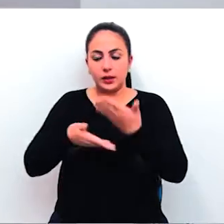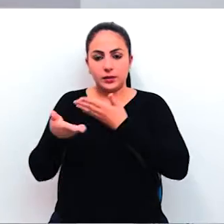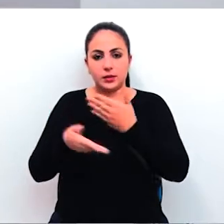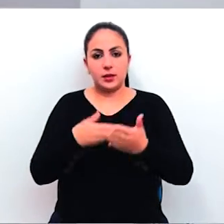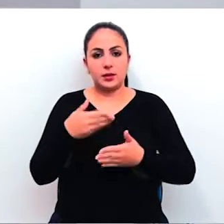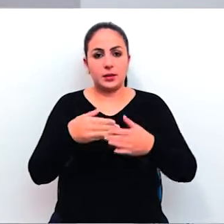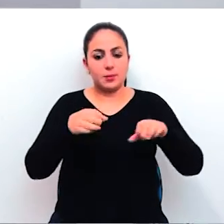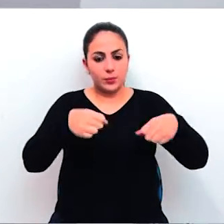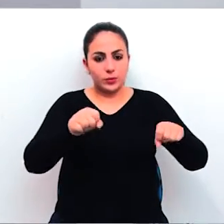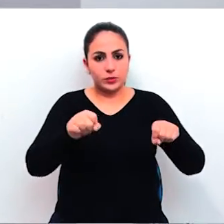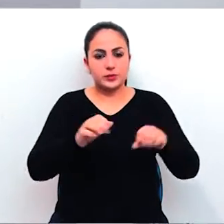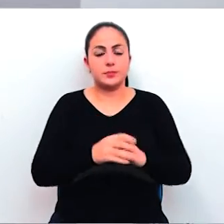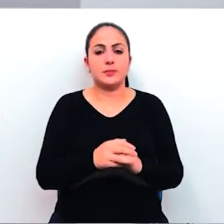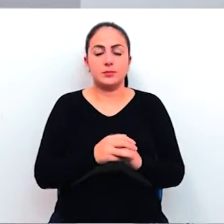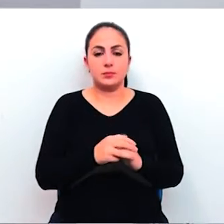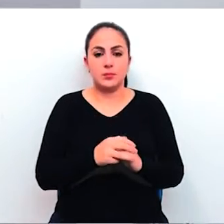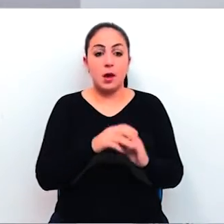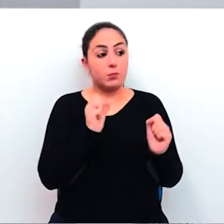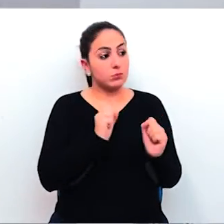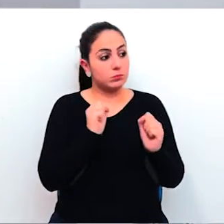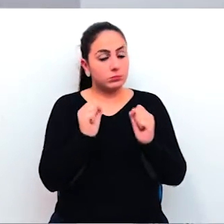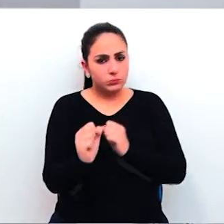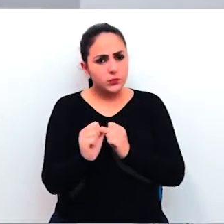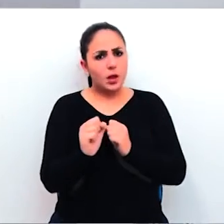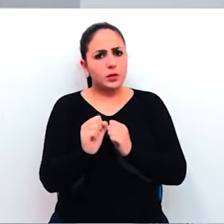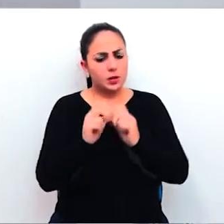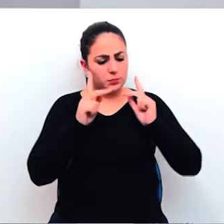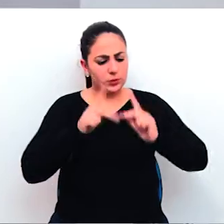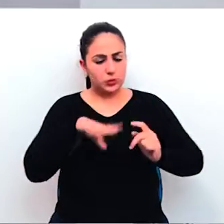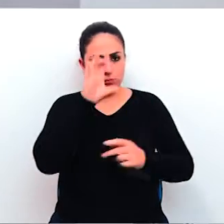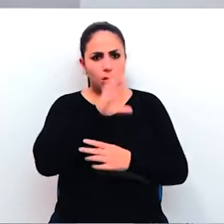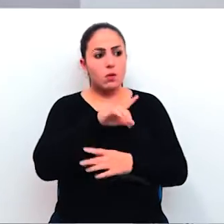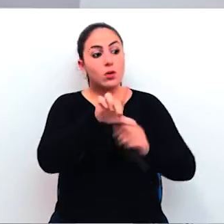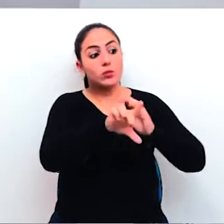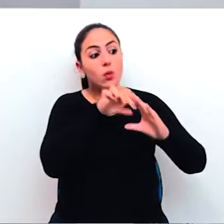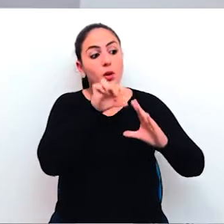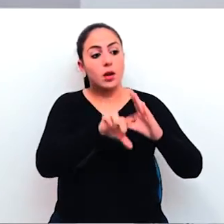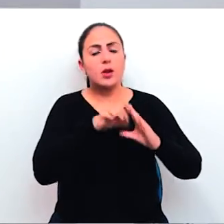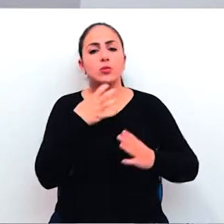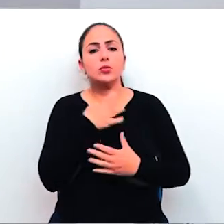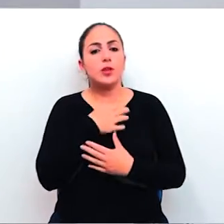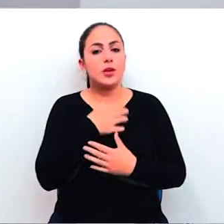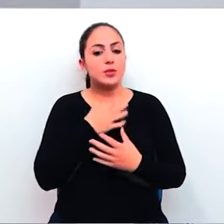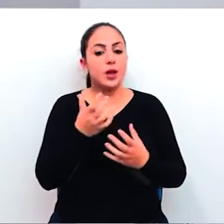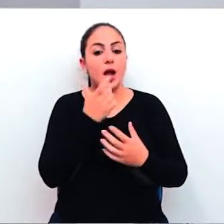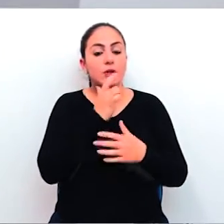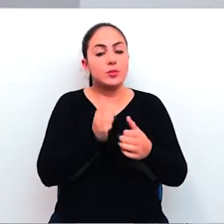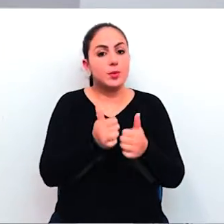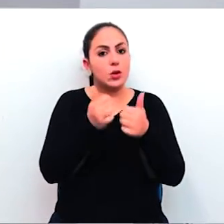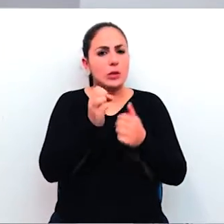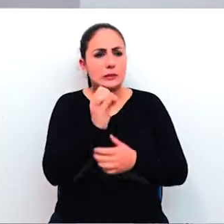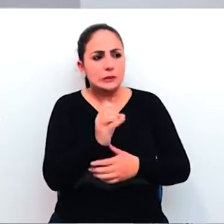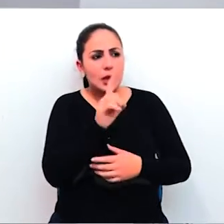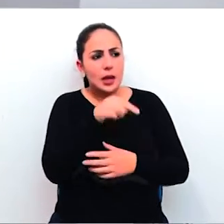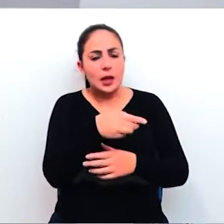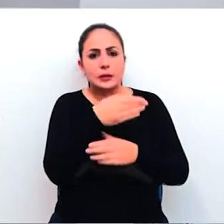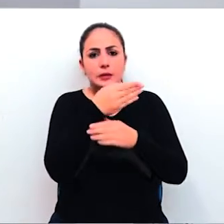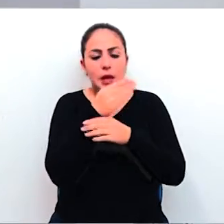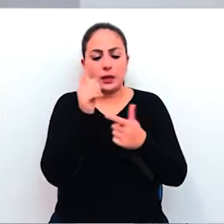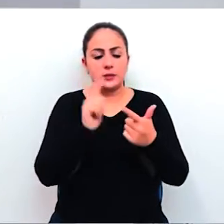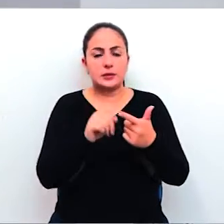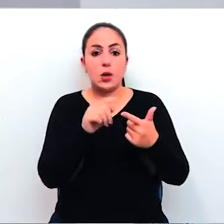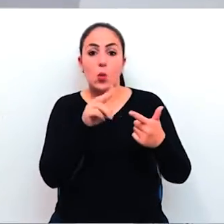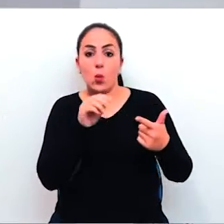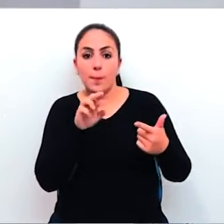a possibilidade de que este dado cidadão das pessoas escolherem como elas preferem se locomovendo se através do impacto